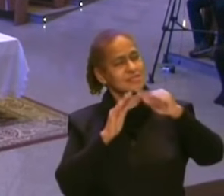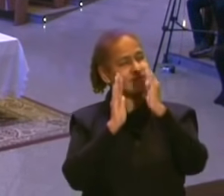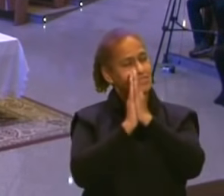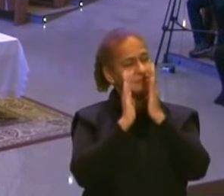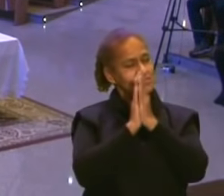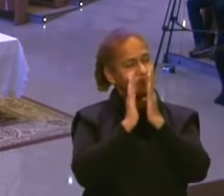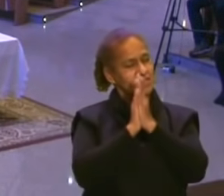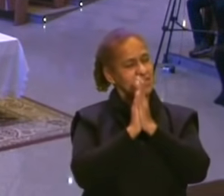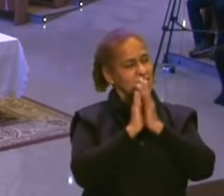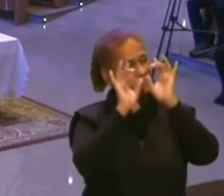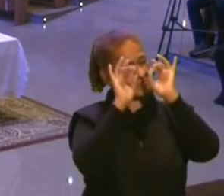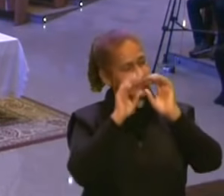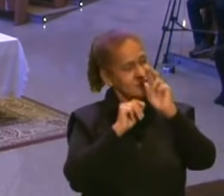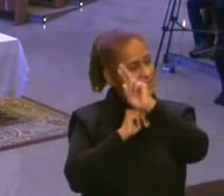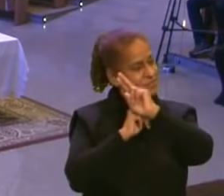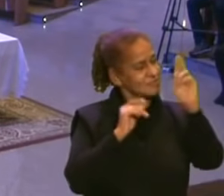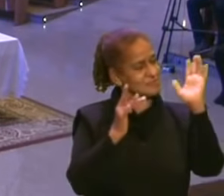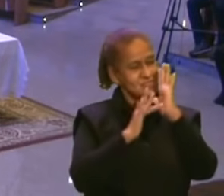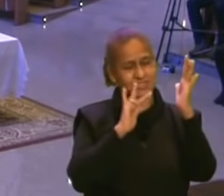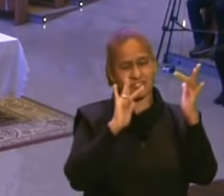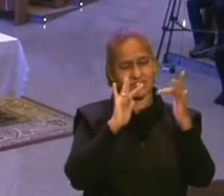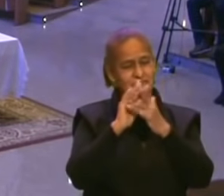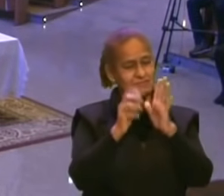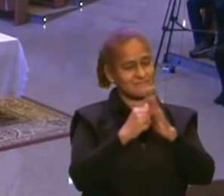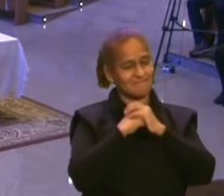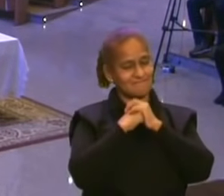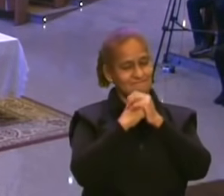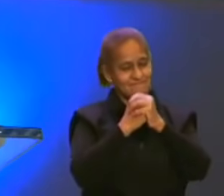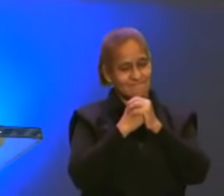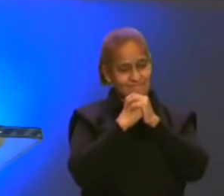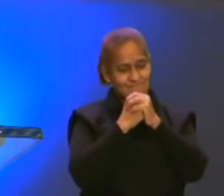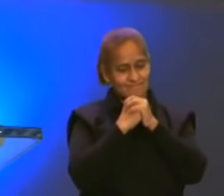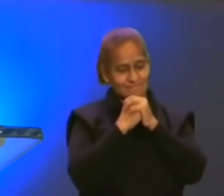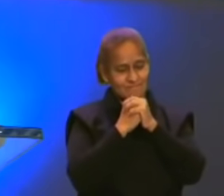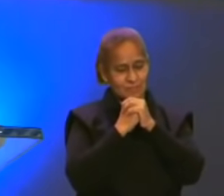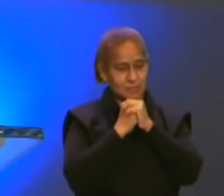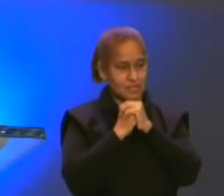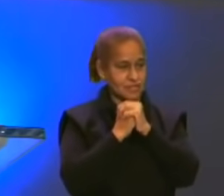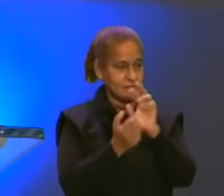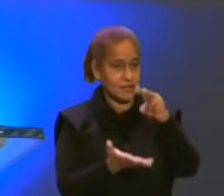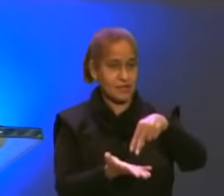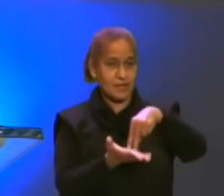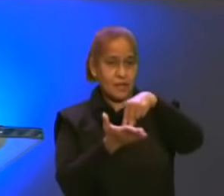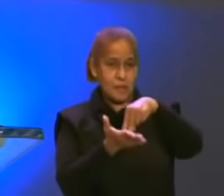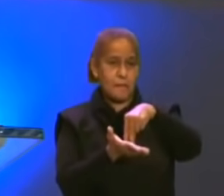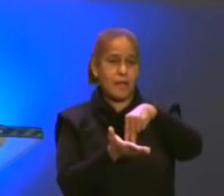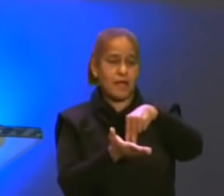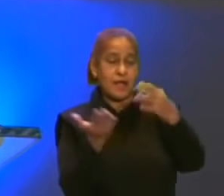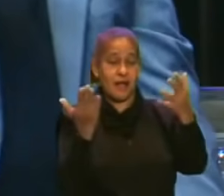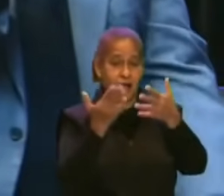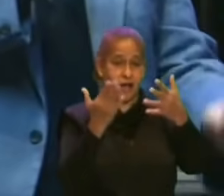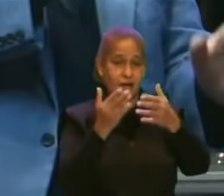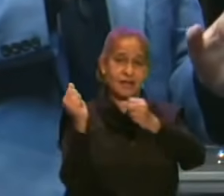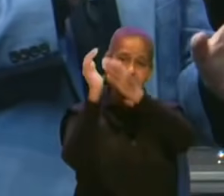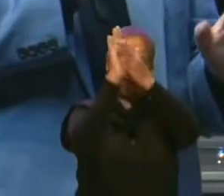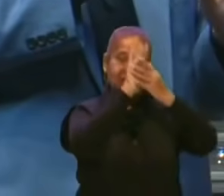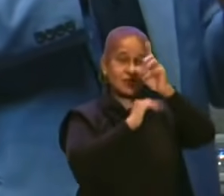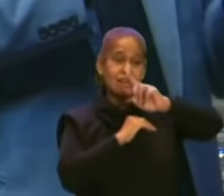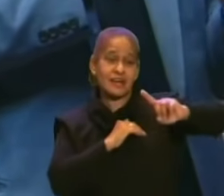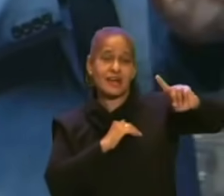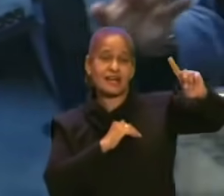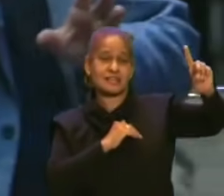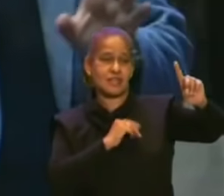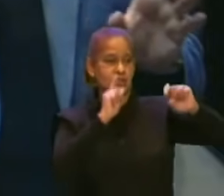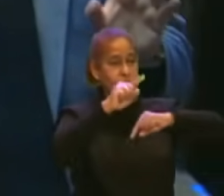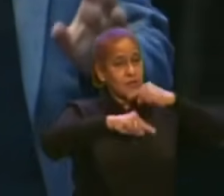precioso nome de Jesus. Amém e amém. Agora todo mundo de pé, e a gente vai adorar a Deus, e